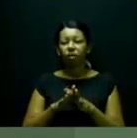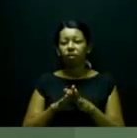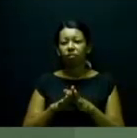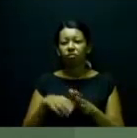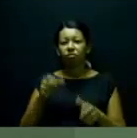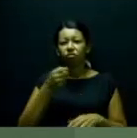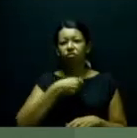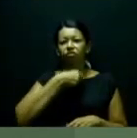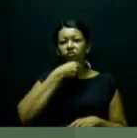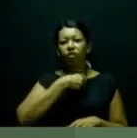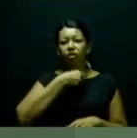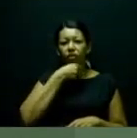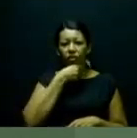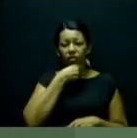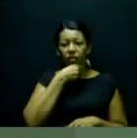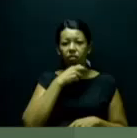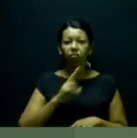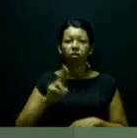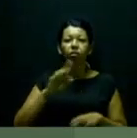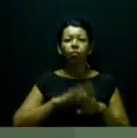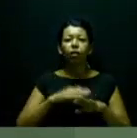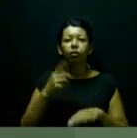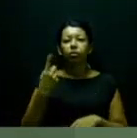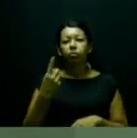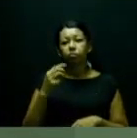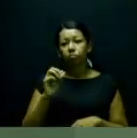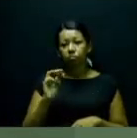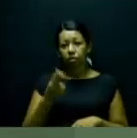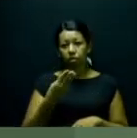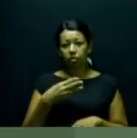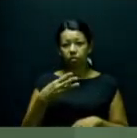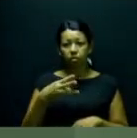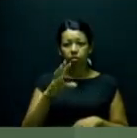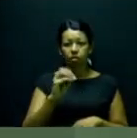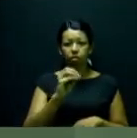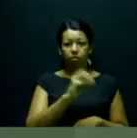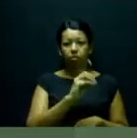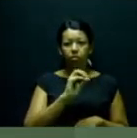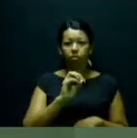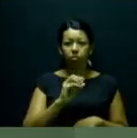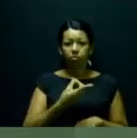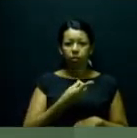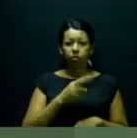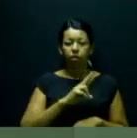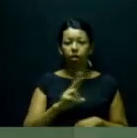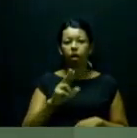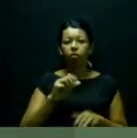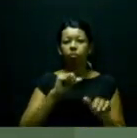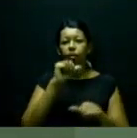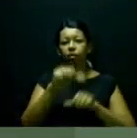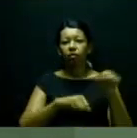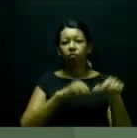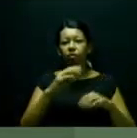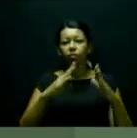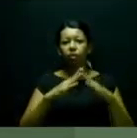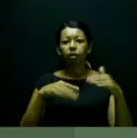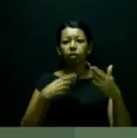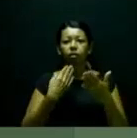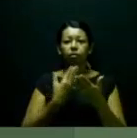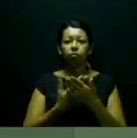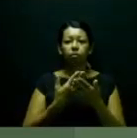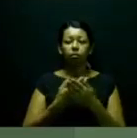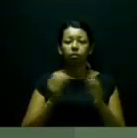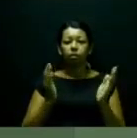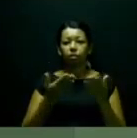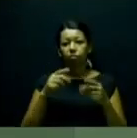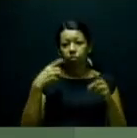né, e foi gasto mais de R$1.300.000 para a reforma da escola, e agora, mediante as nossas denúncias, né,